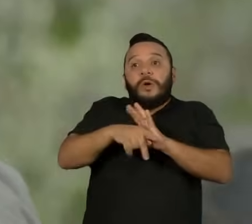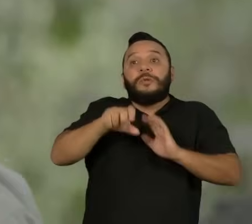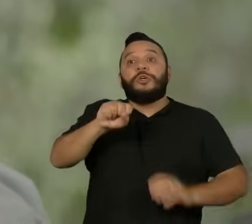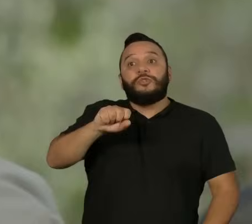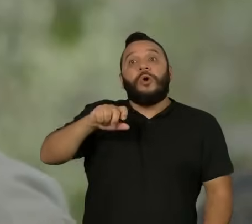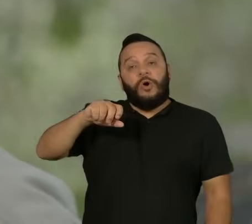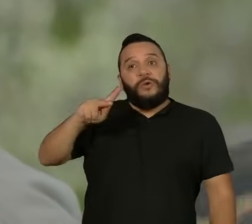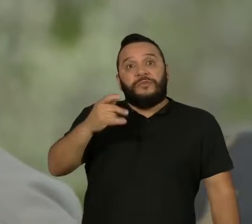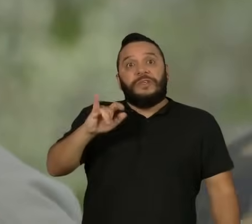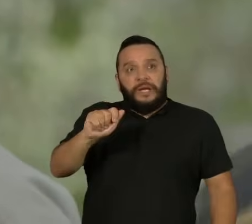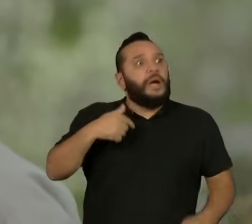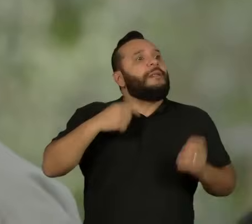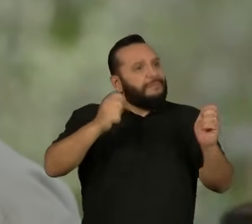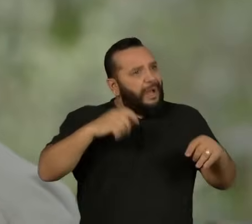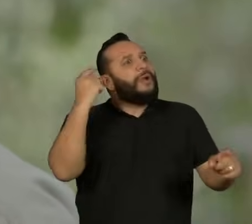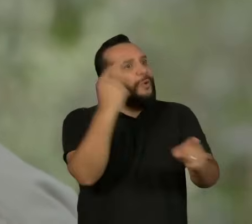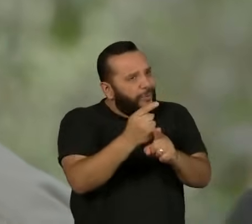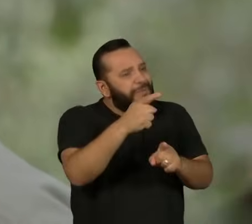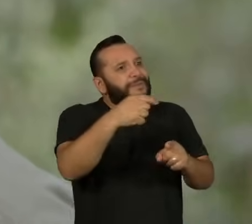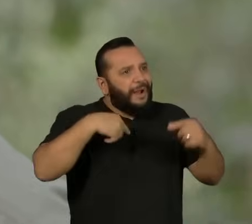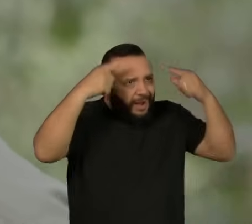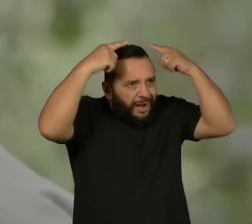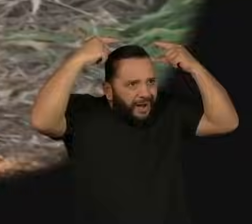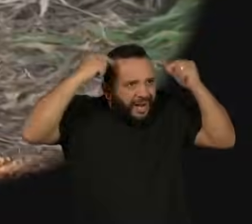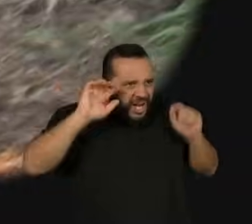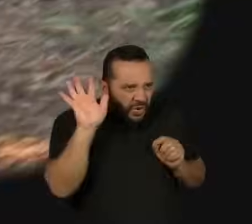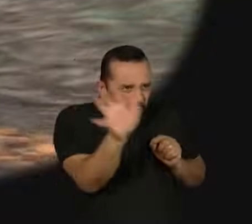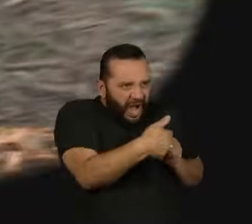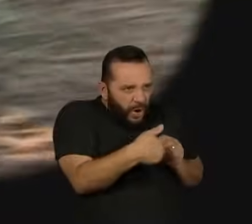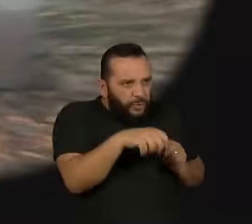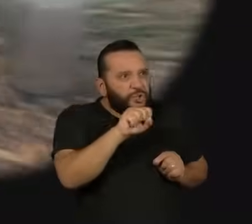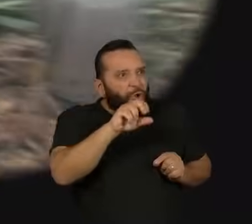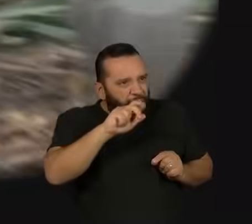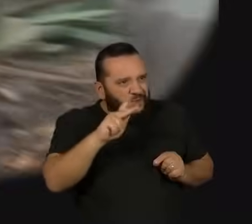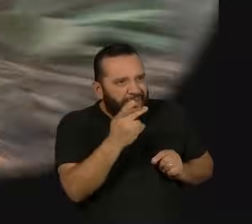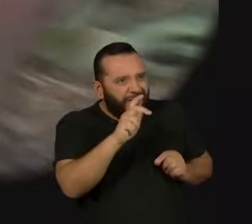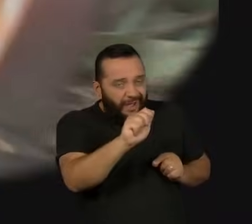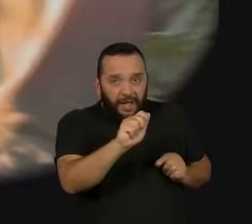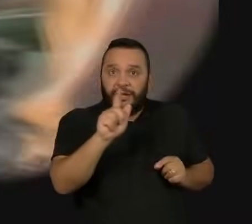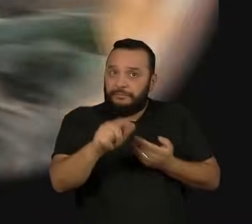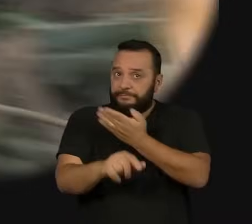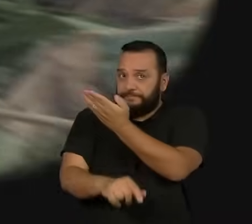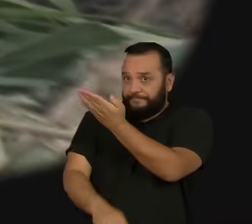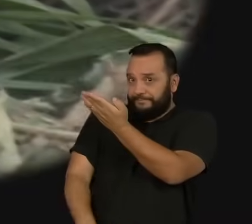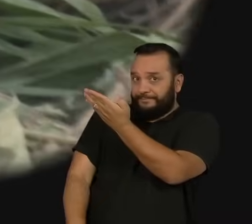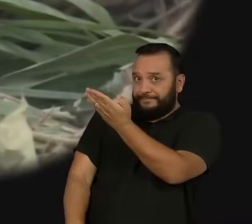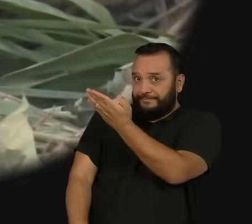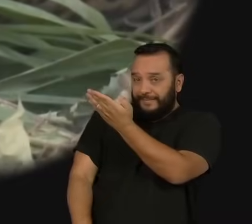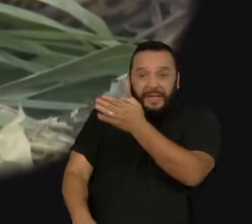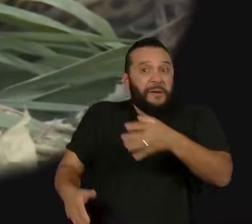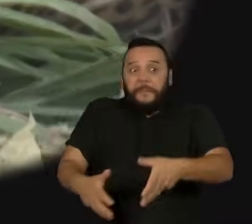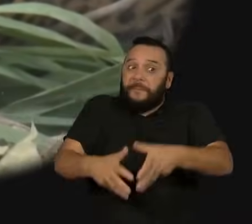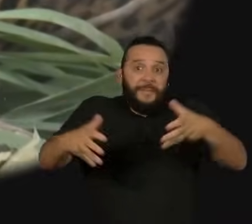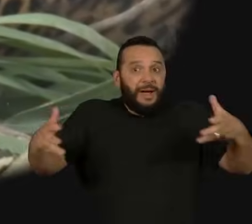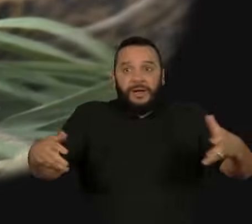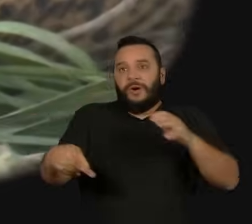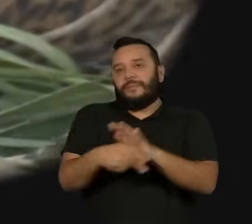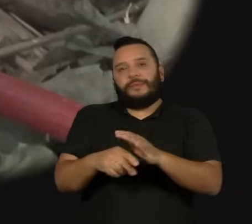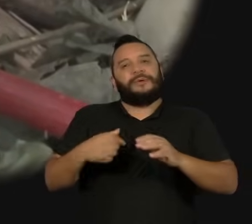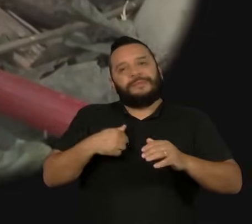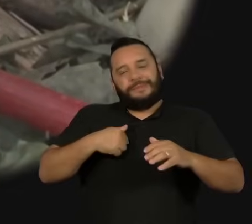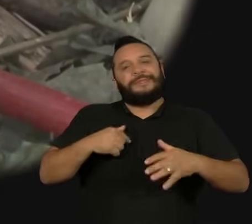Agora temos pistas suficientes. A Sofia com certeza passou por aqui. Onça-pintada, maior felino das Américas,